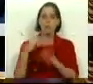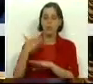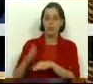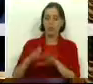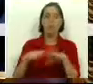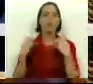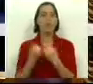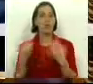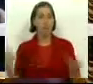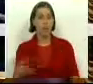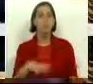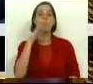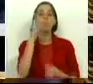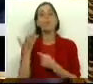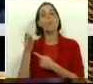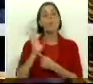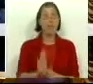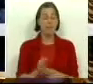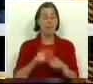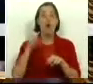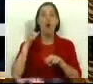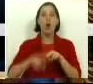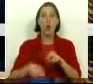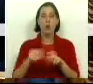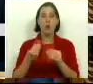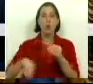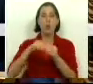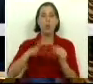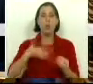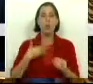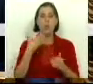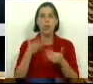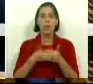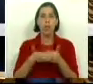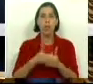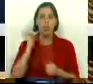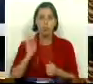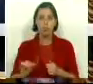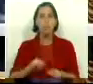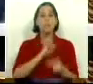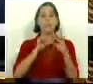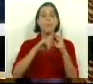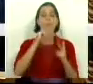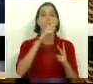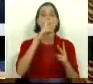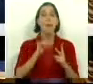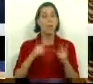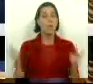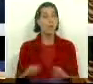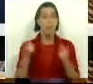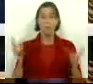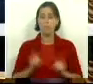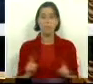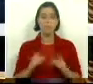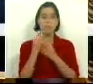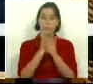exclusão social. Estou a referir-me, por exemplo, ao corte no complemento solidário para idosos. Depois, o IRS, que não promove